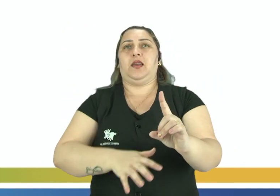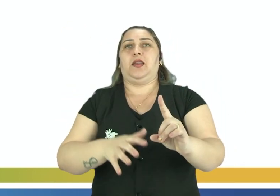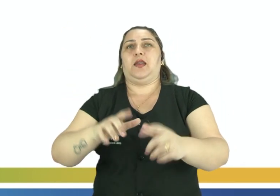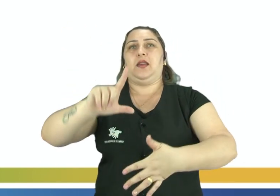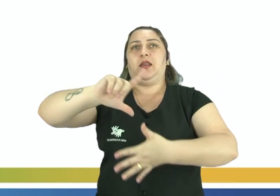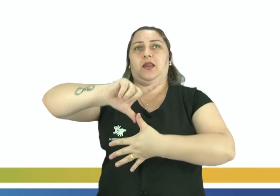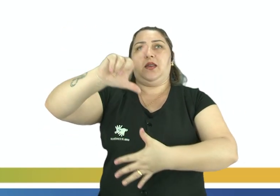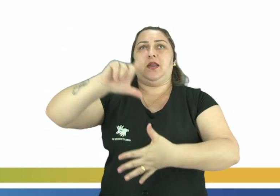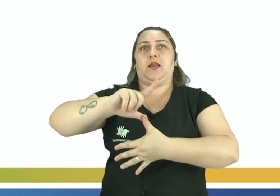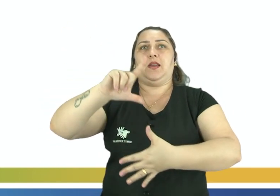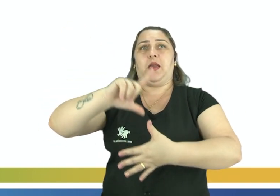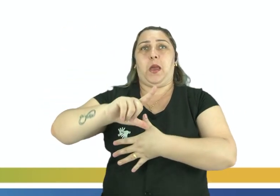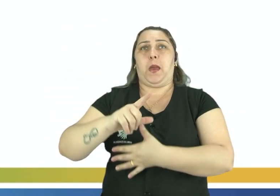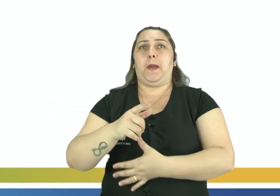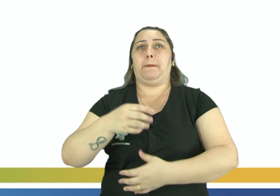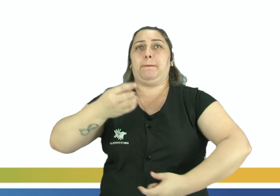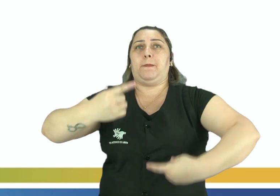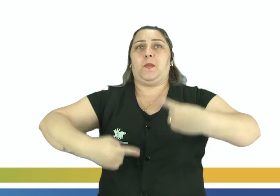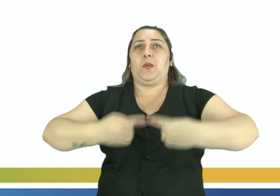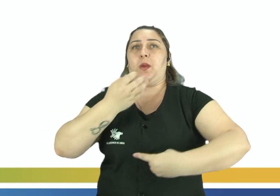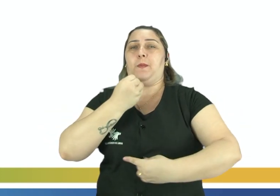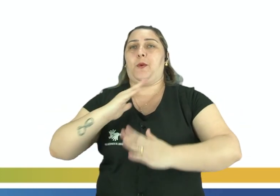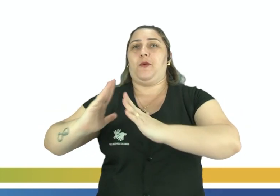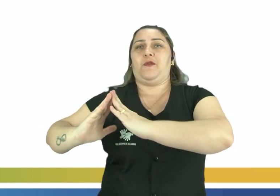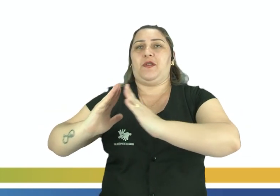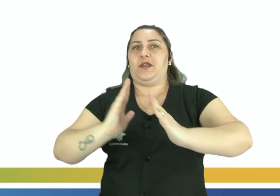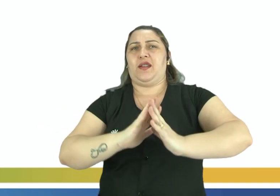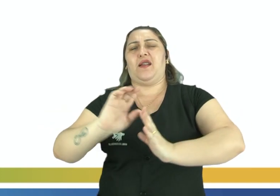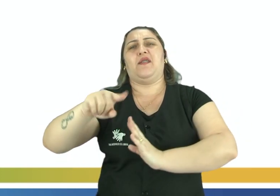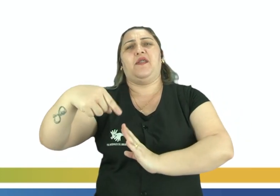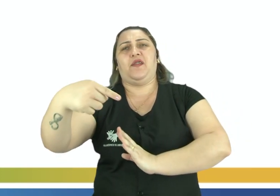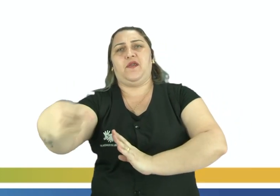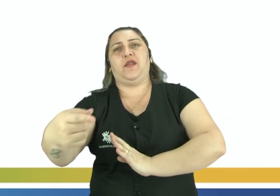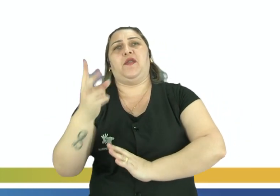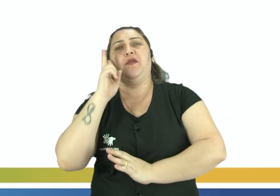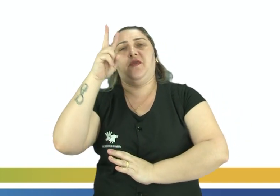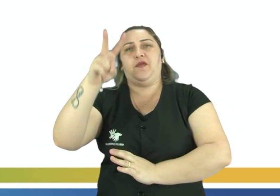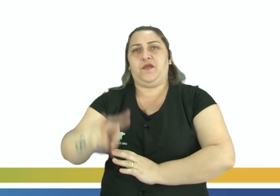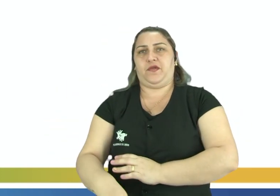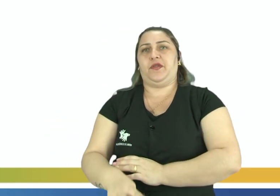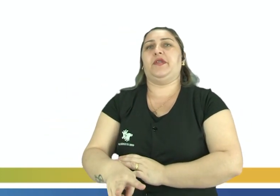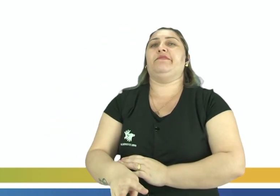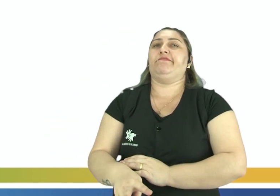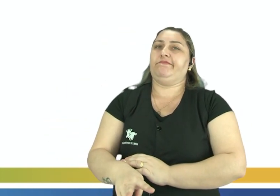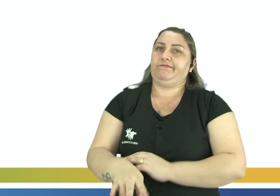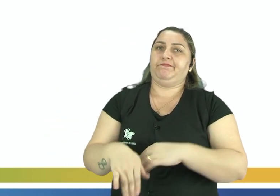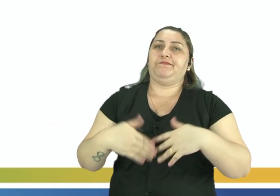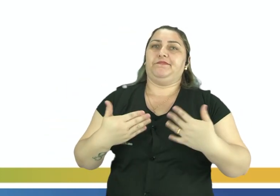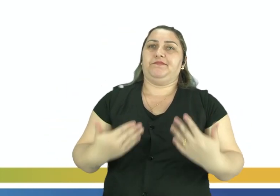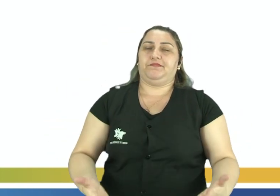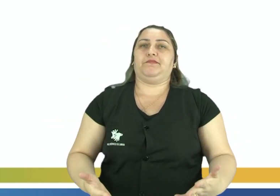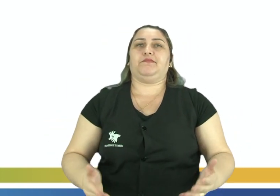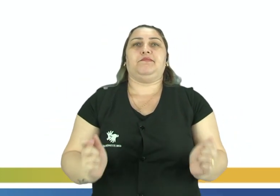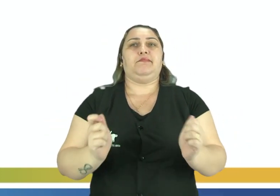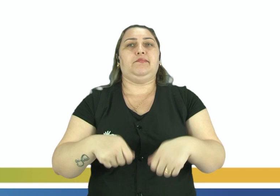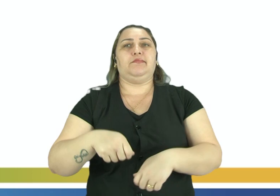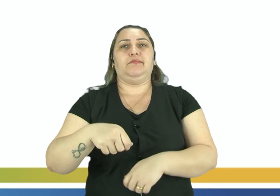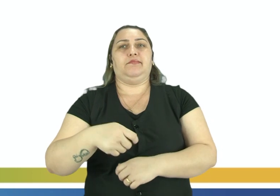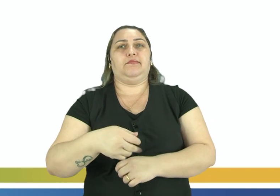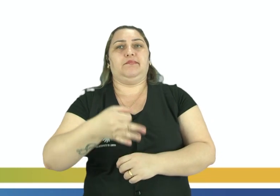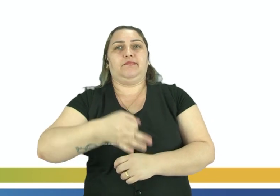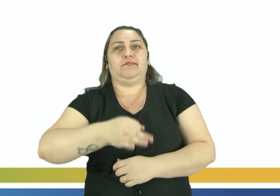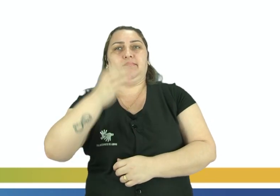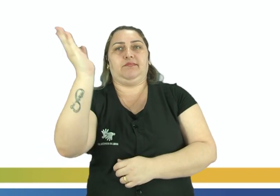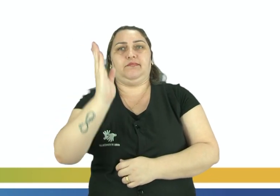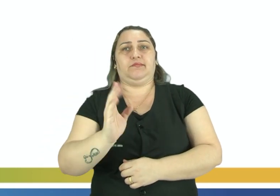chamada política da boa vizinhança, que isso aí mais na frente nós vamos ver que respingou inclusive no Brasil. A gente vai